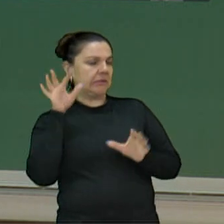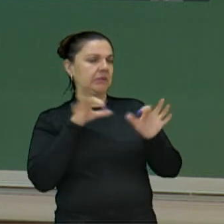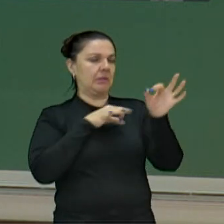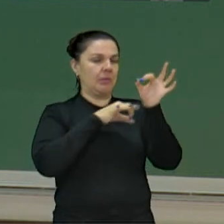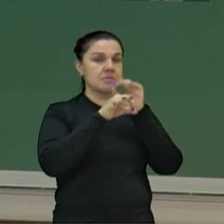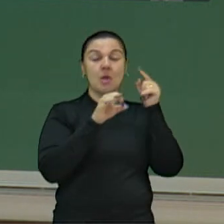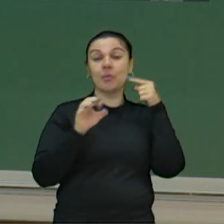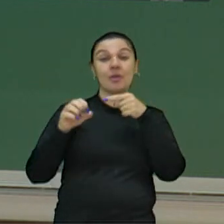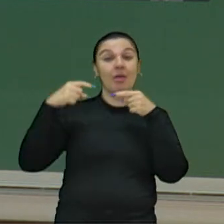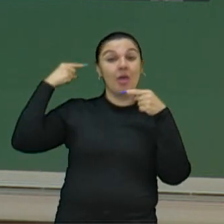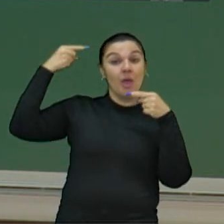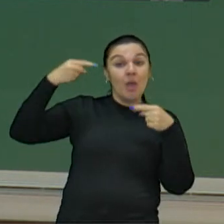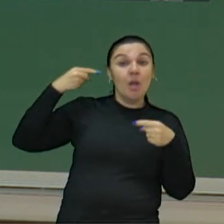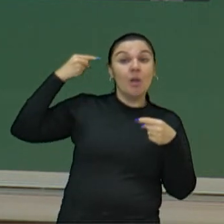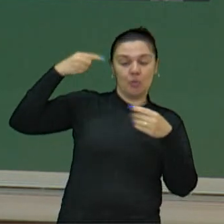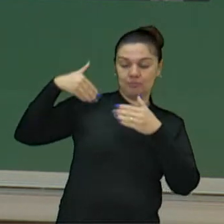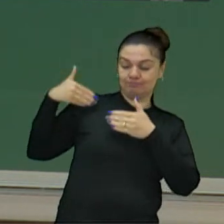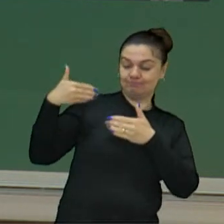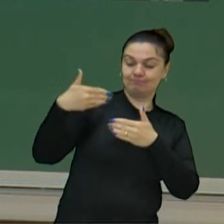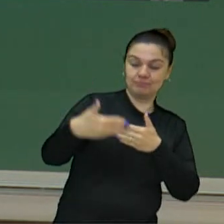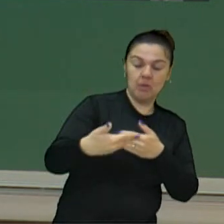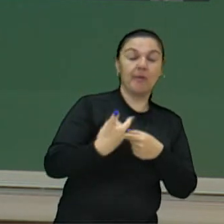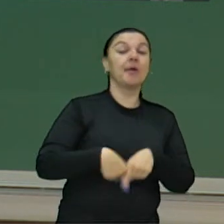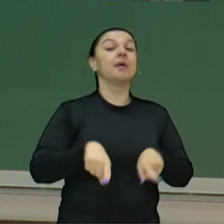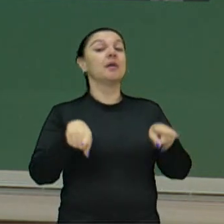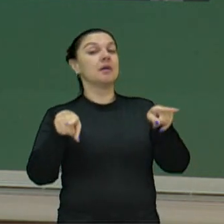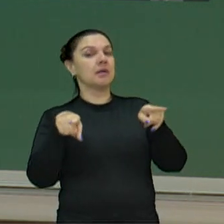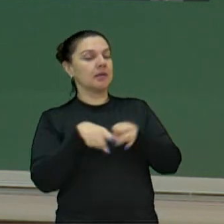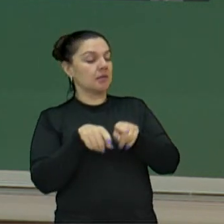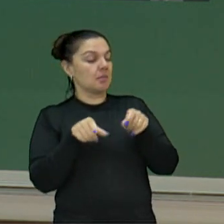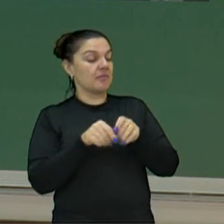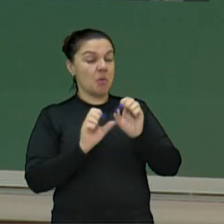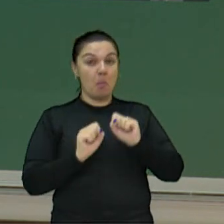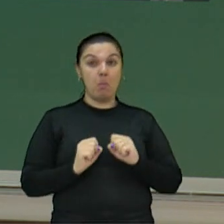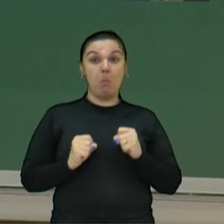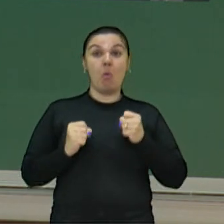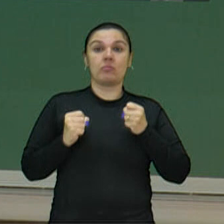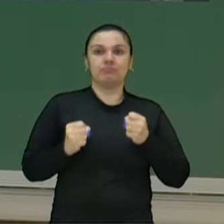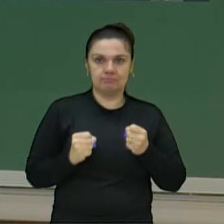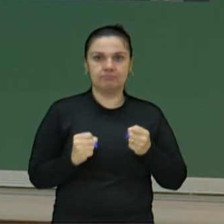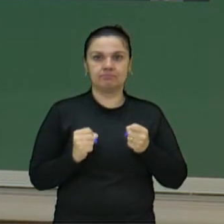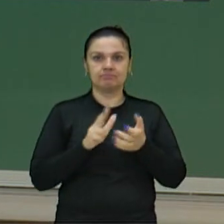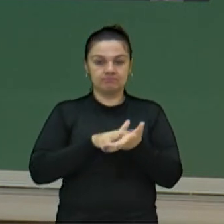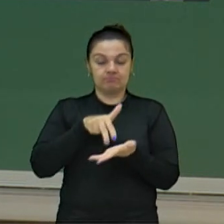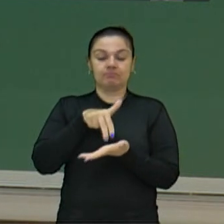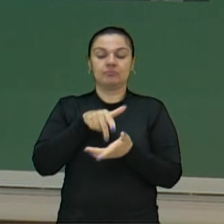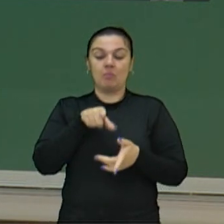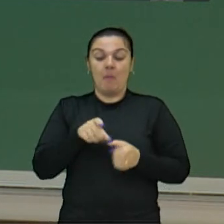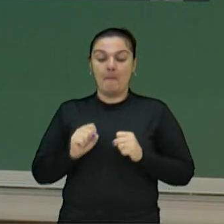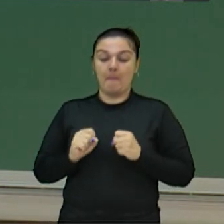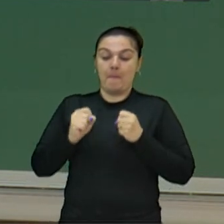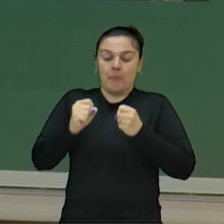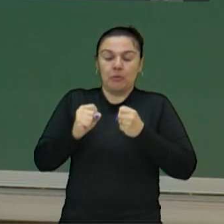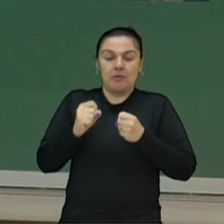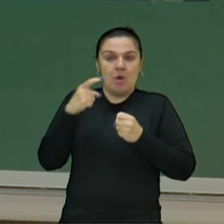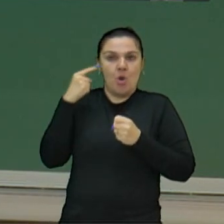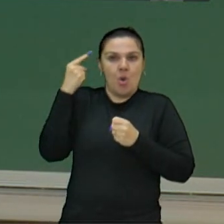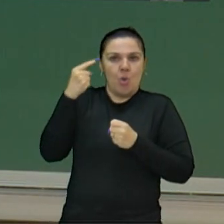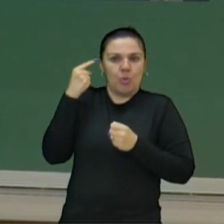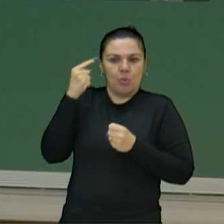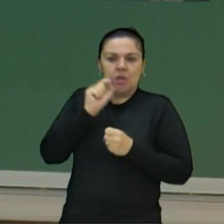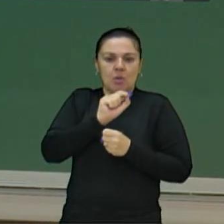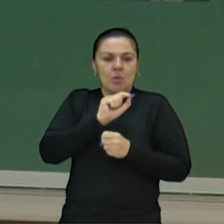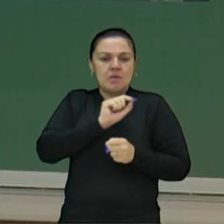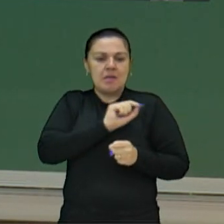a loucura no decorrer da história, a gente está exercendo poder sobre a loucura, né? É o poder que a racionalidade